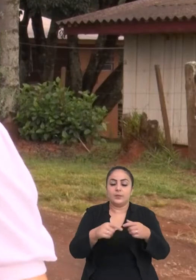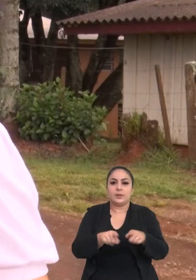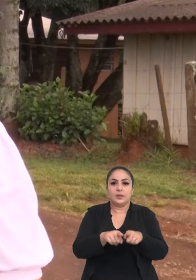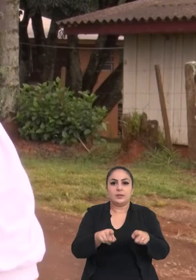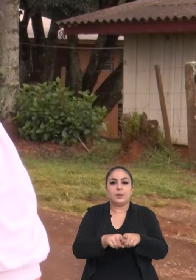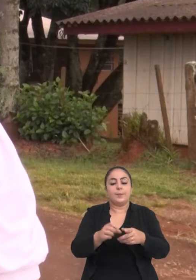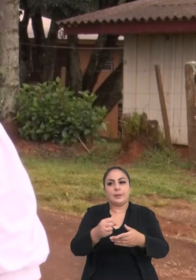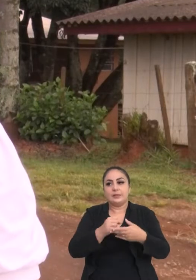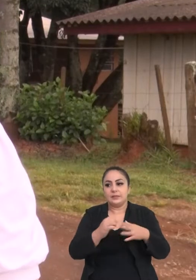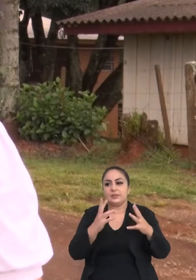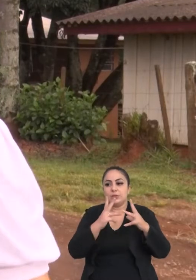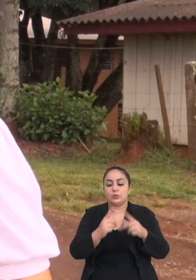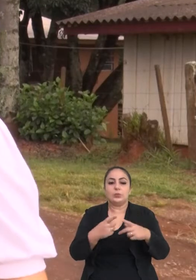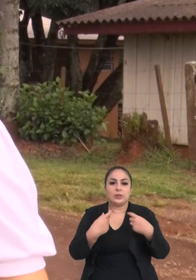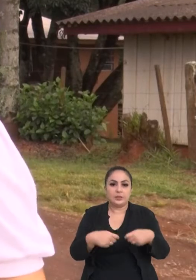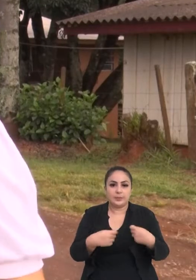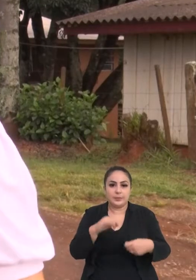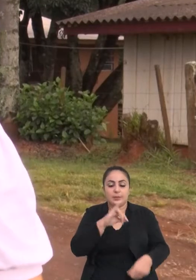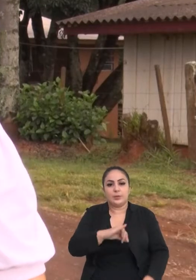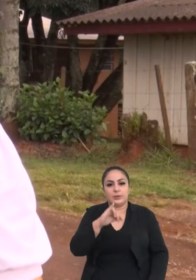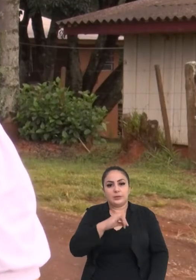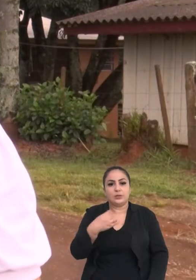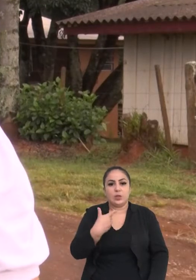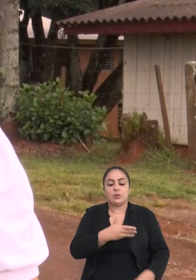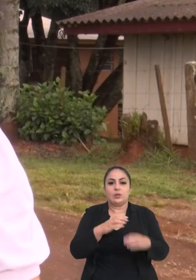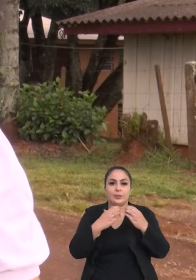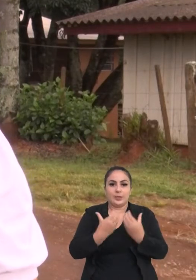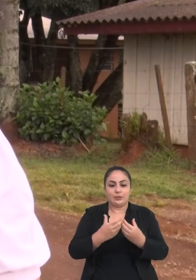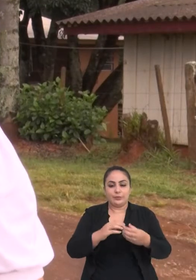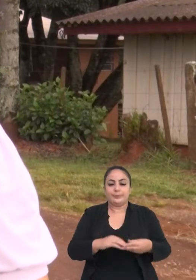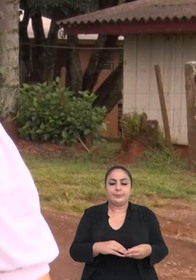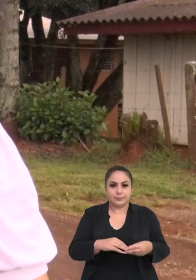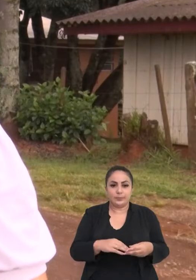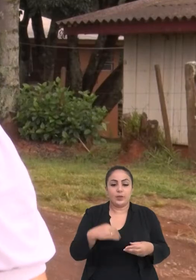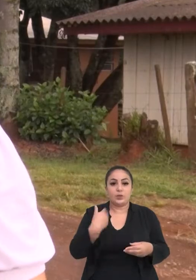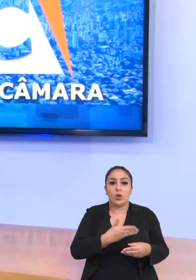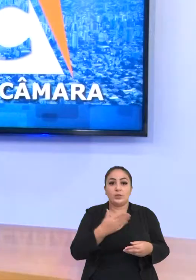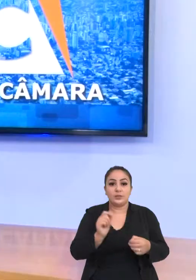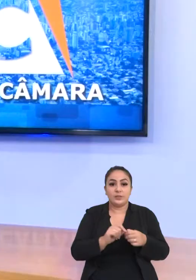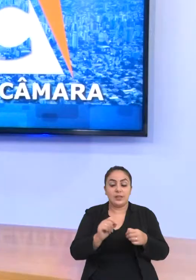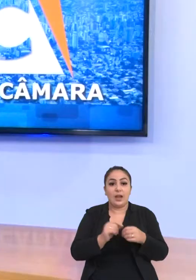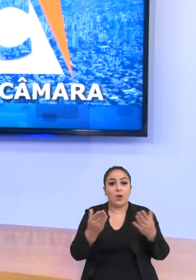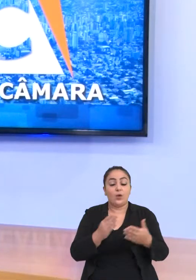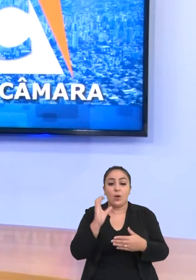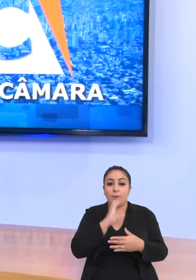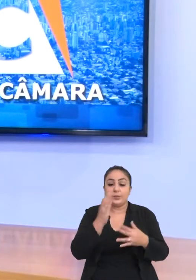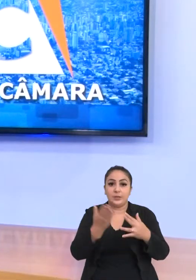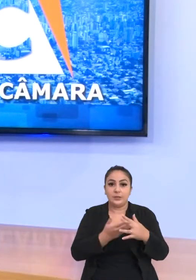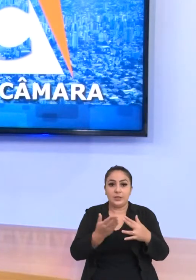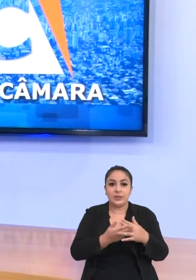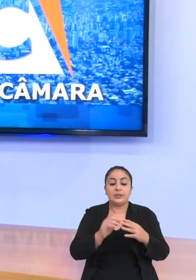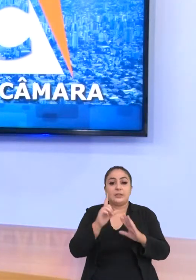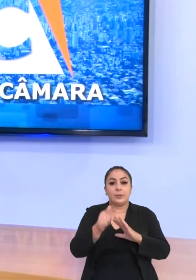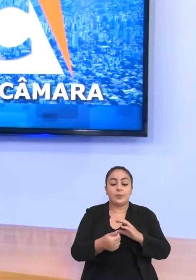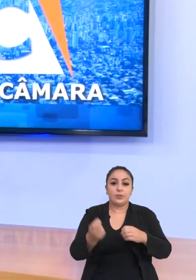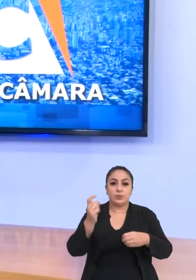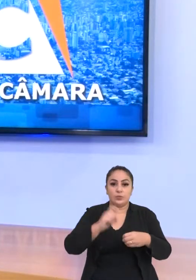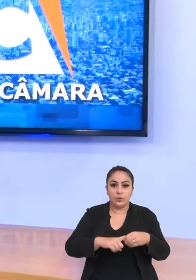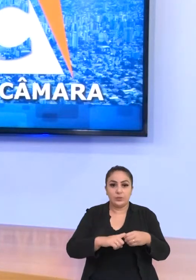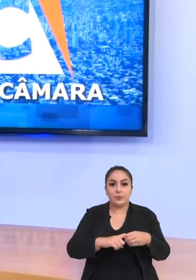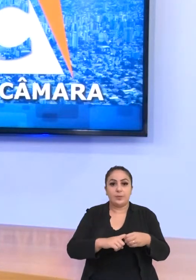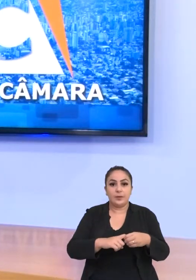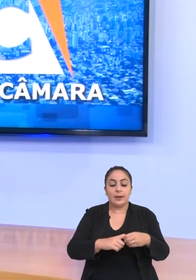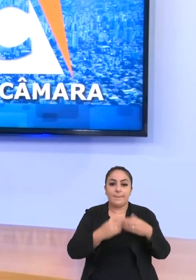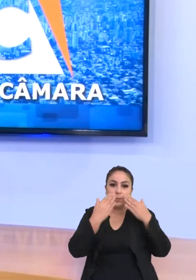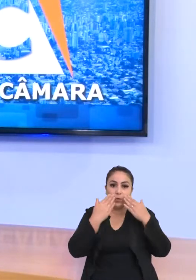nossa parceira aqui e trazer esta demanda tão importante da nossa comunidade. Nós vamos agora para um rápido intervalo e